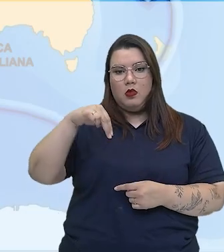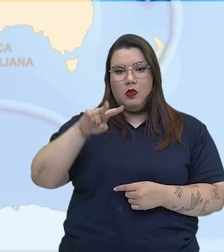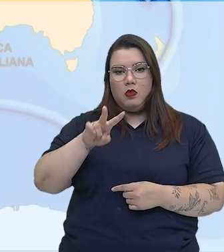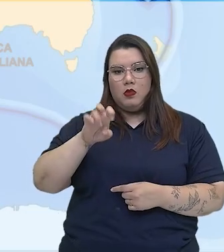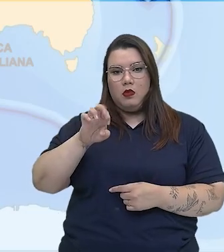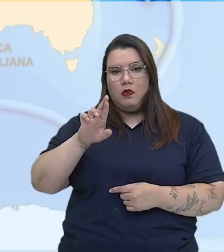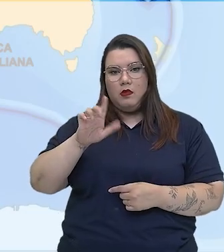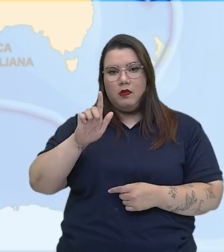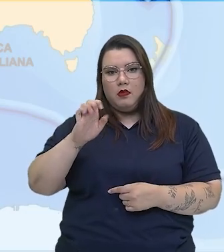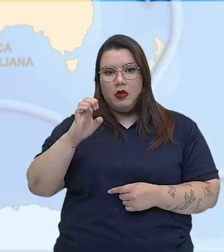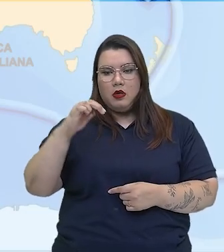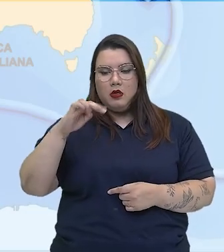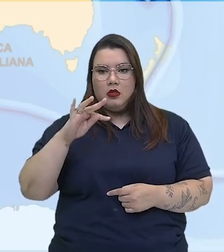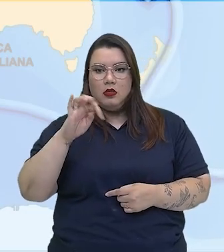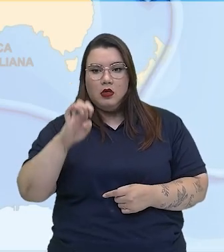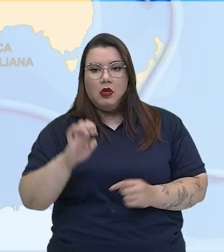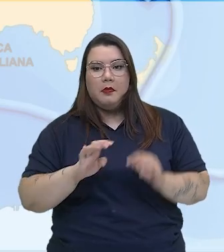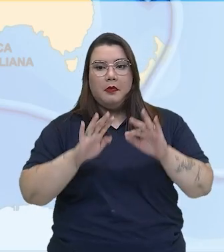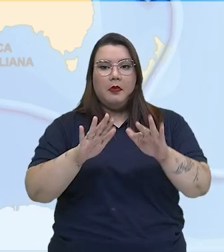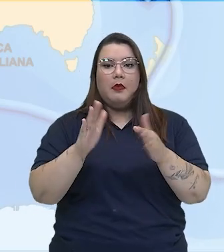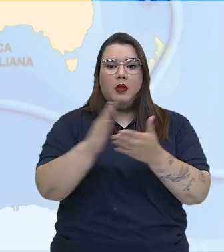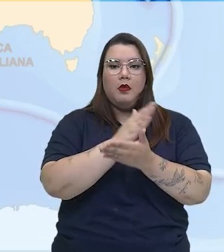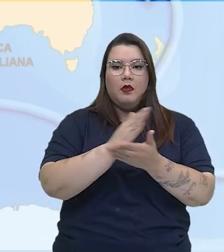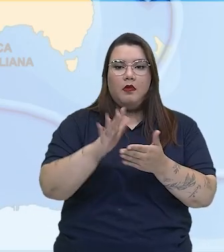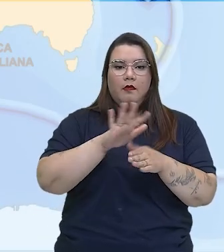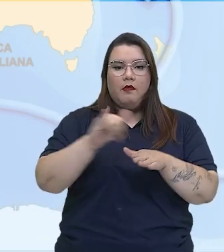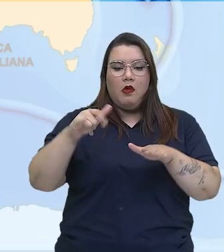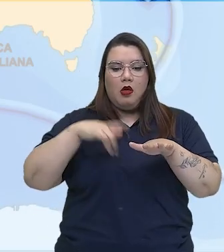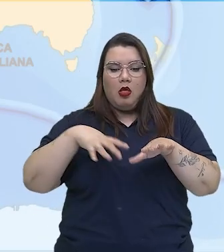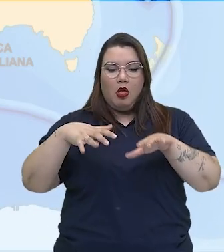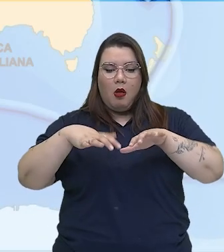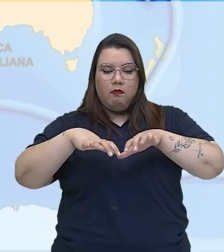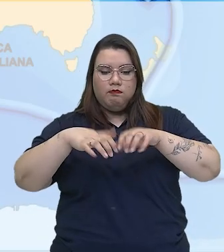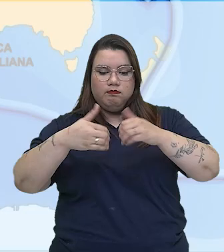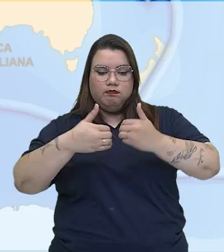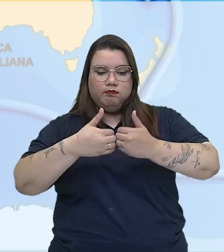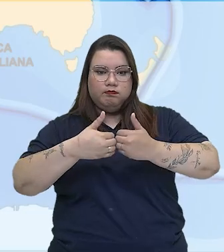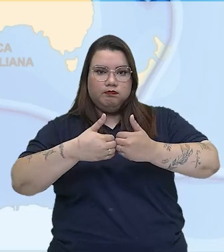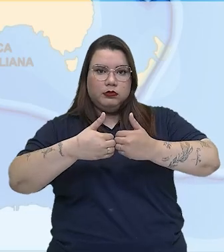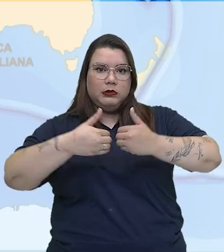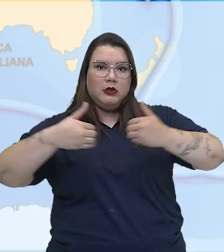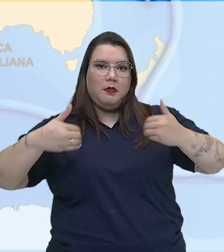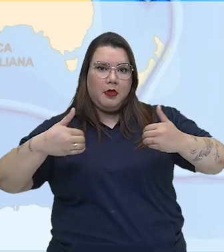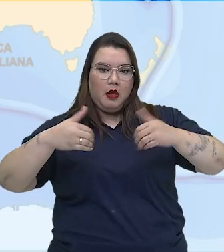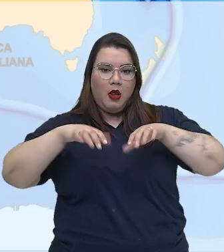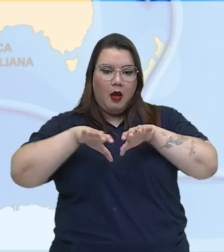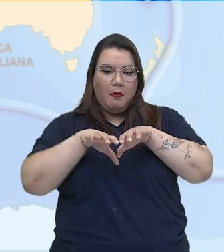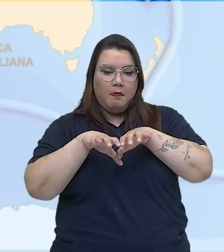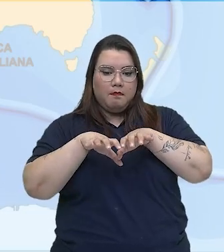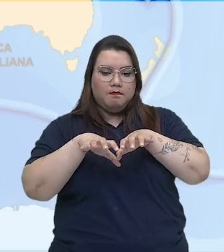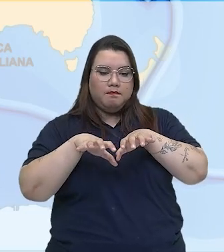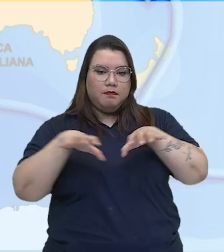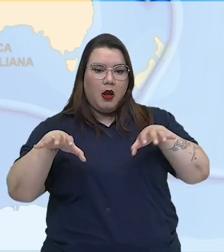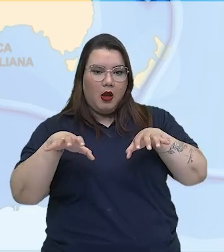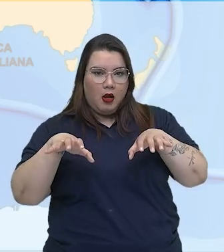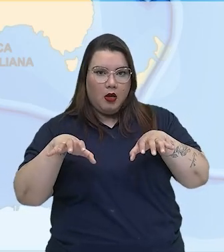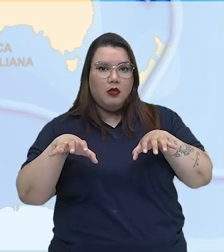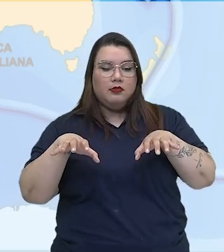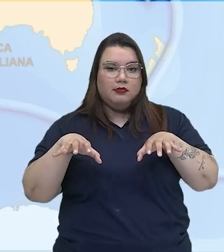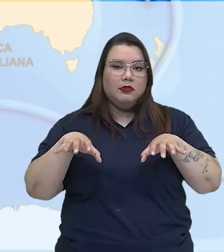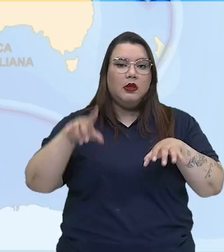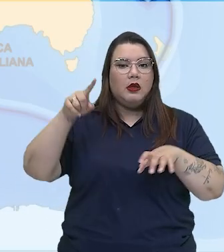convergente. Algumas placas elas vão se afastar uma das outras, elas vão se movimentar em